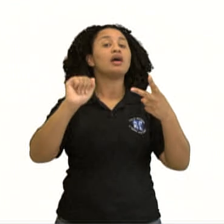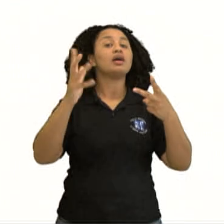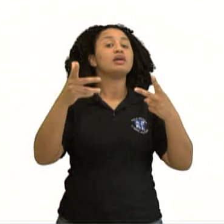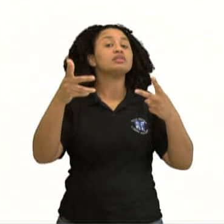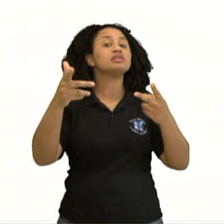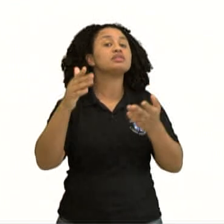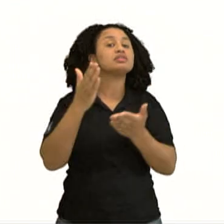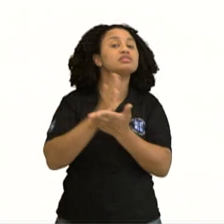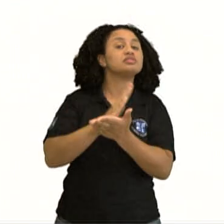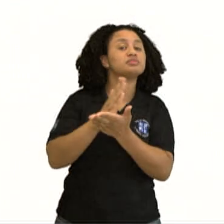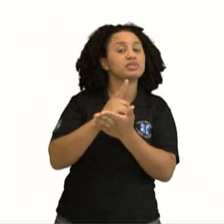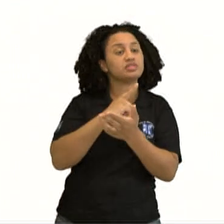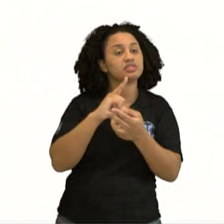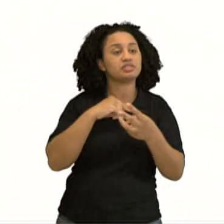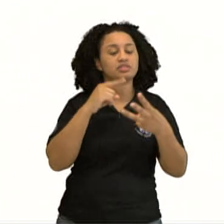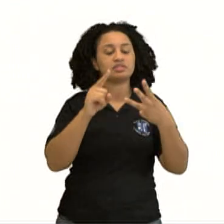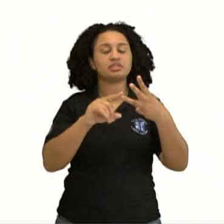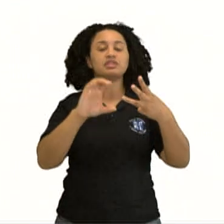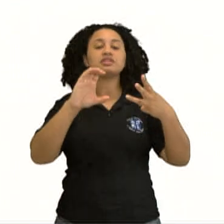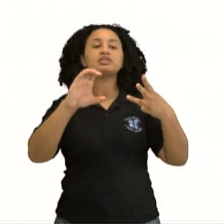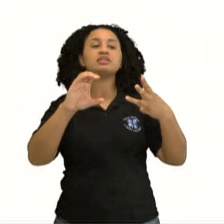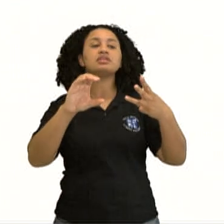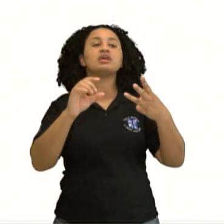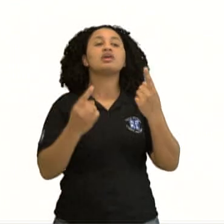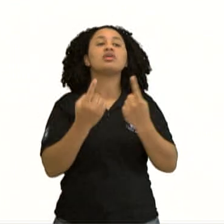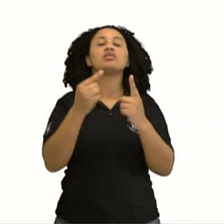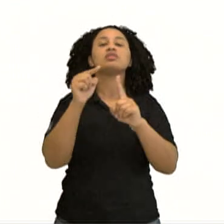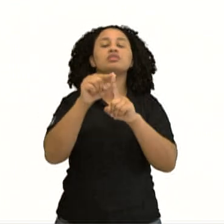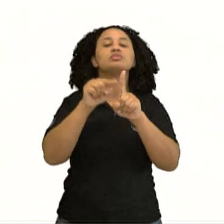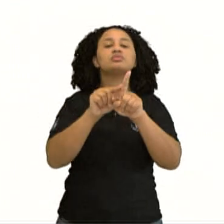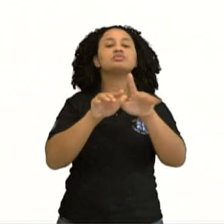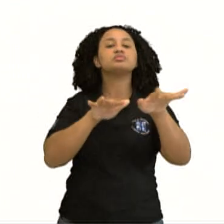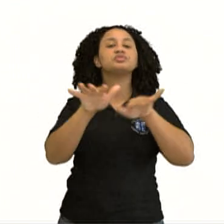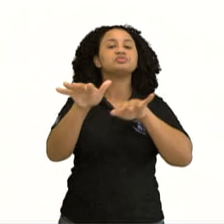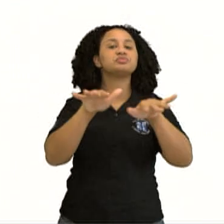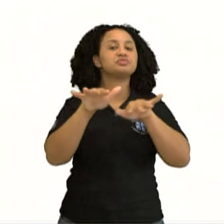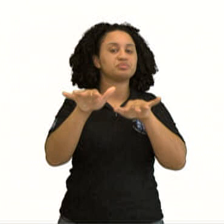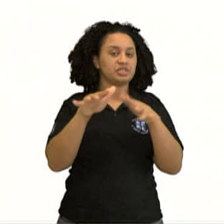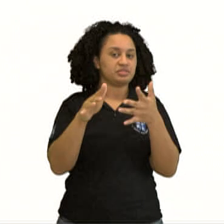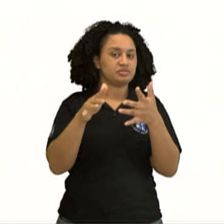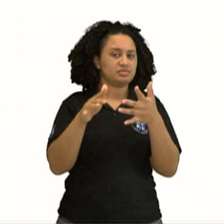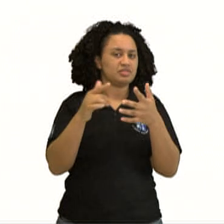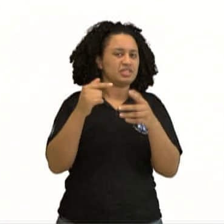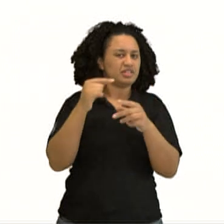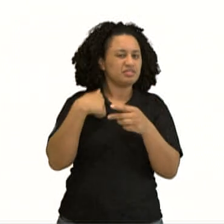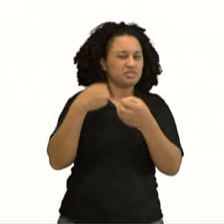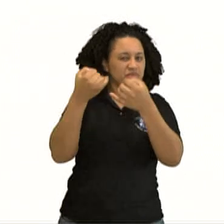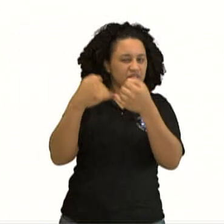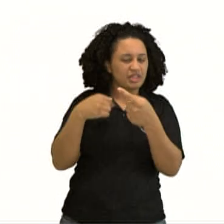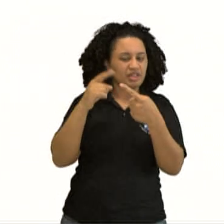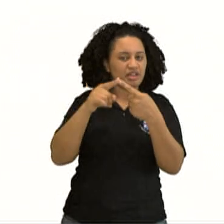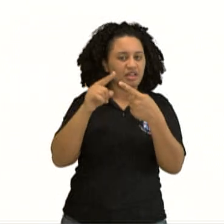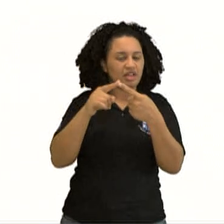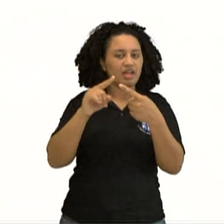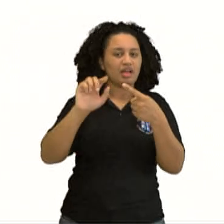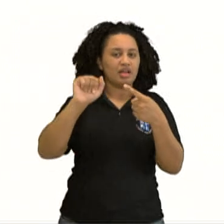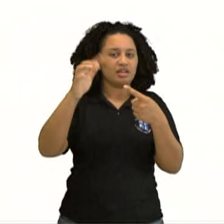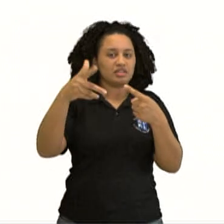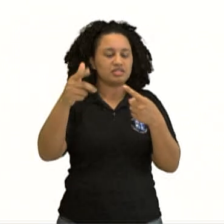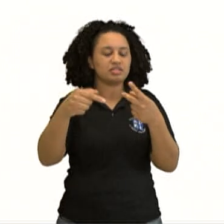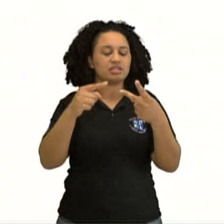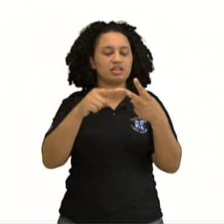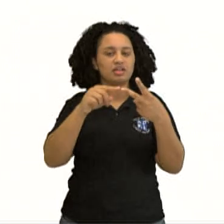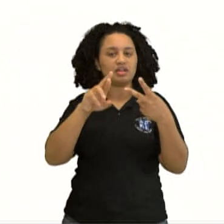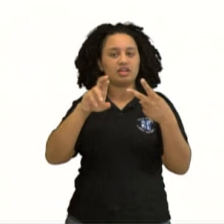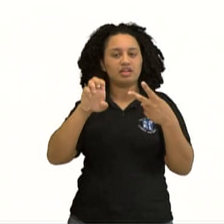média desenvolvida? E item C, ele pergunta qual é a classificação desse movimento. Aquele movimento que a gente viu, movimento acelerado